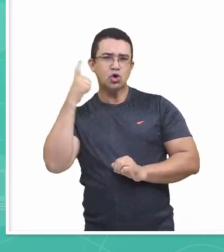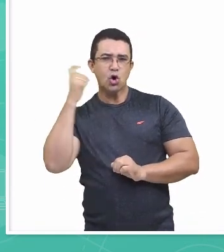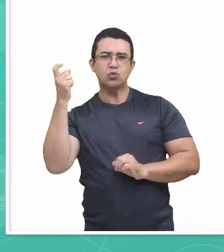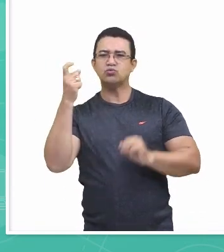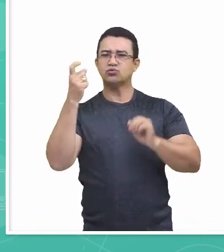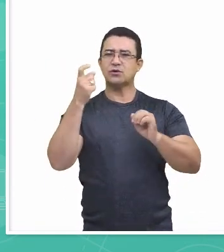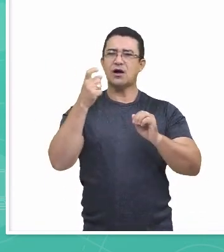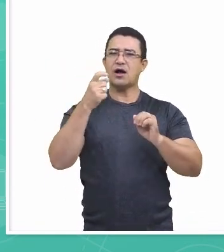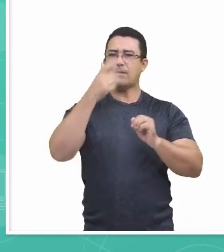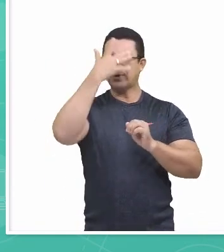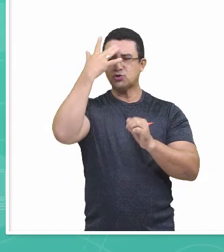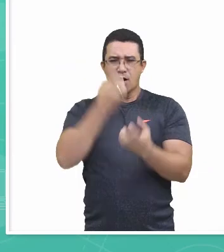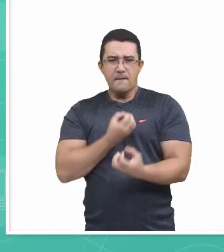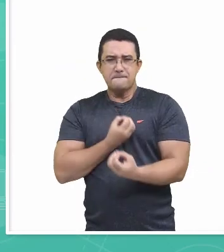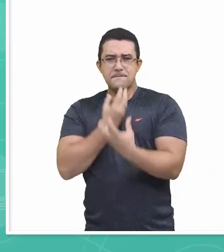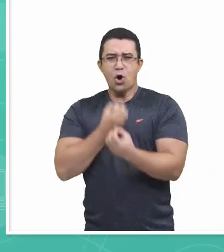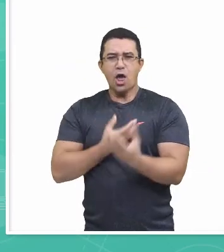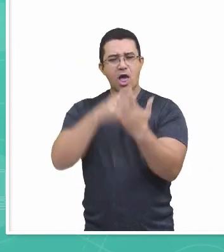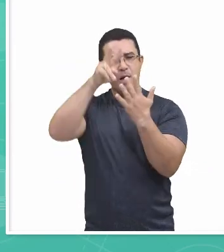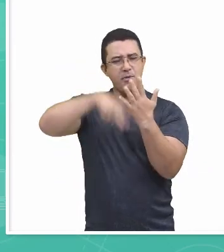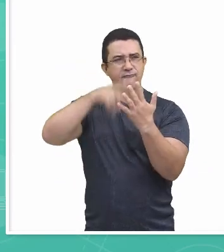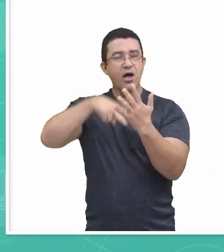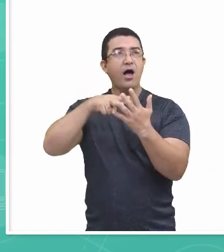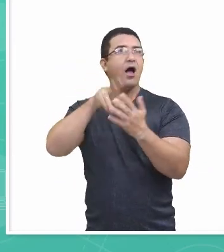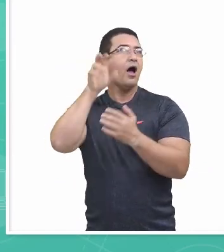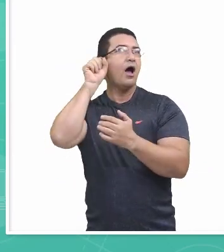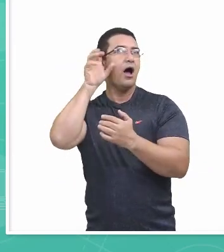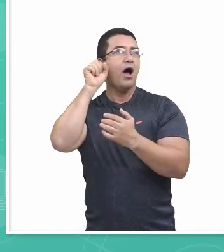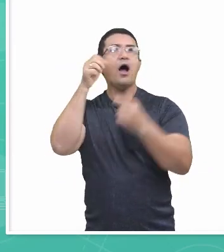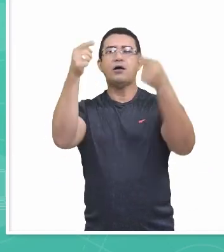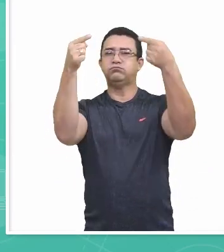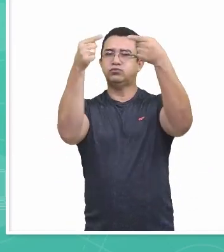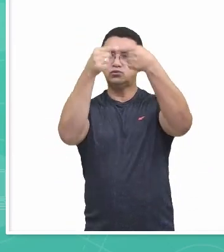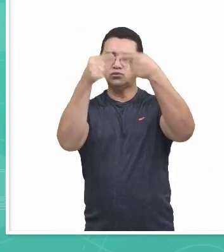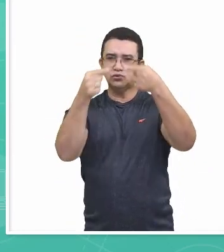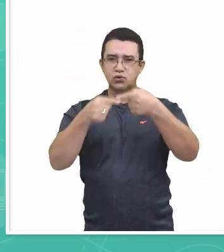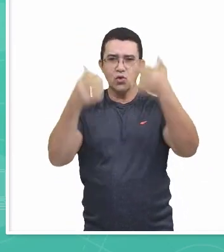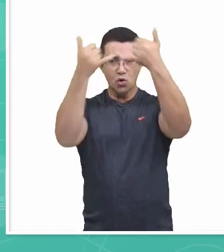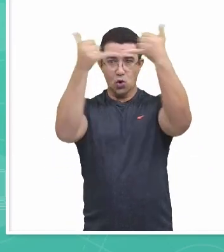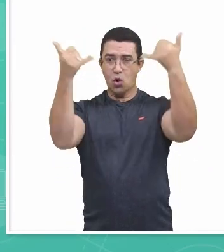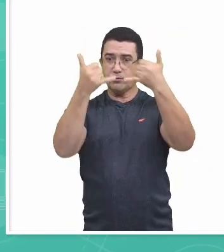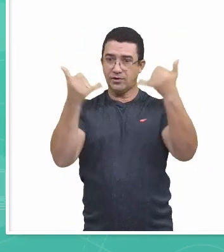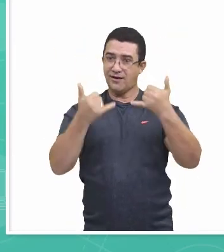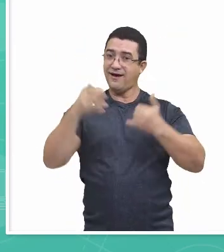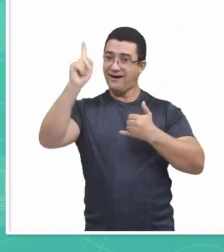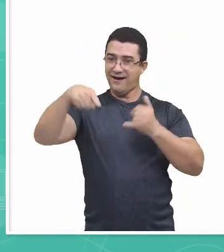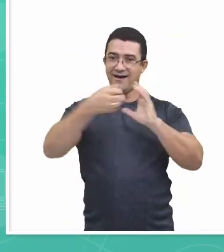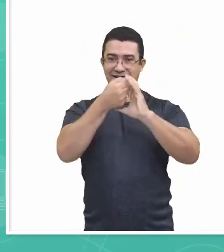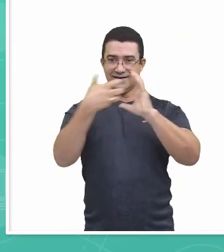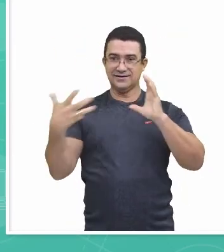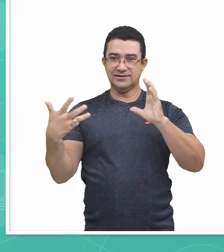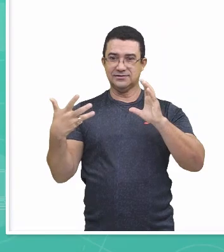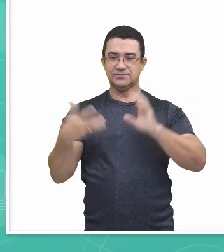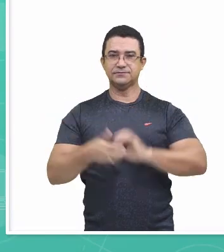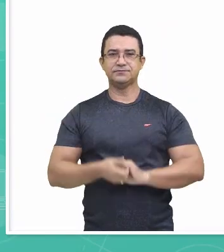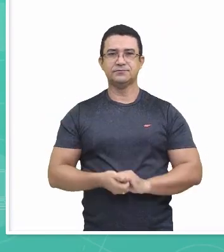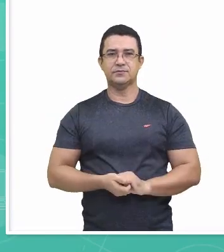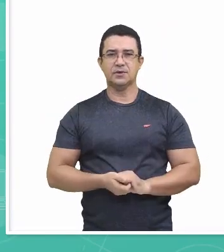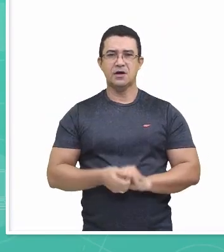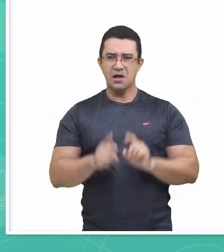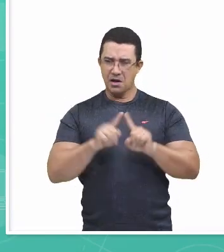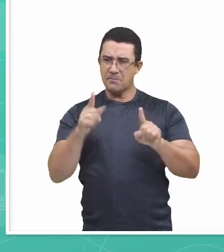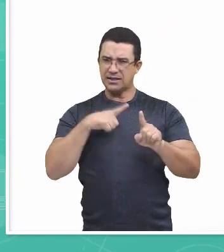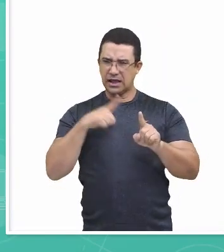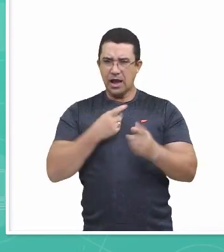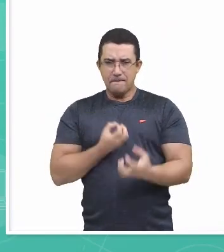das características, né? A sonoridade ali da rima é uma das características. Professor, mas há poema sem